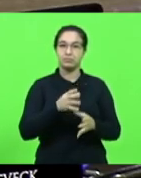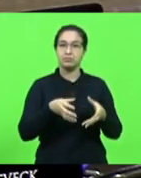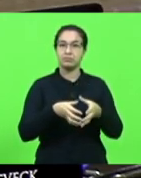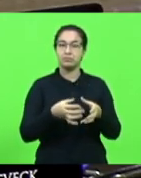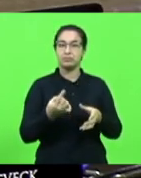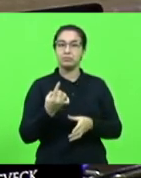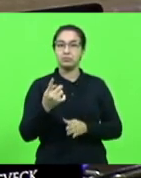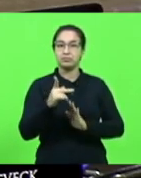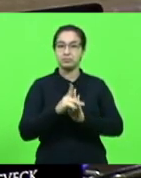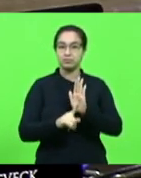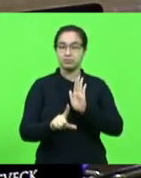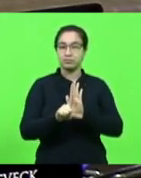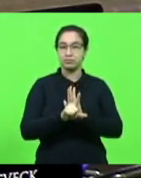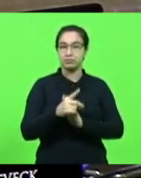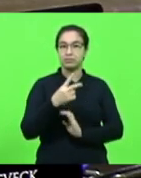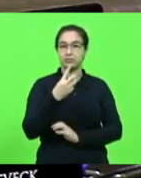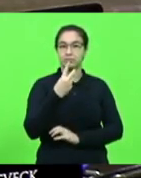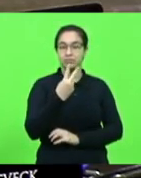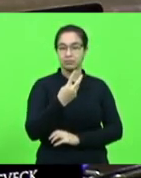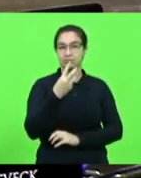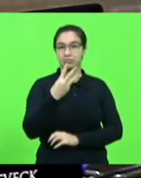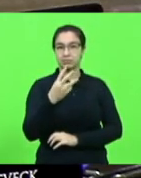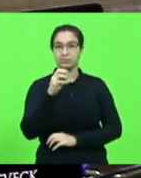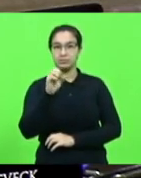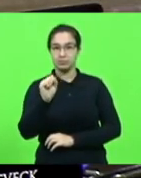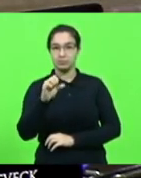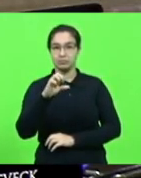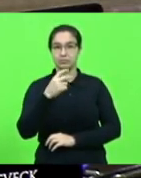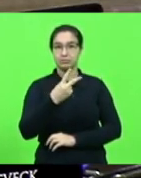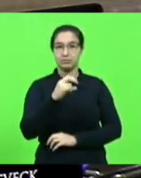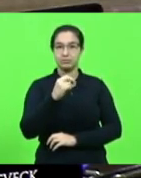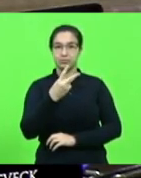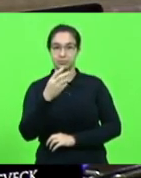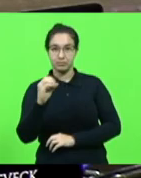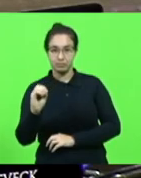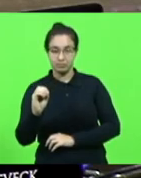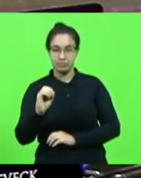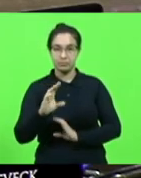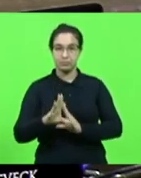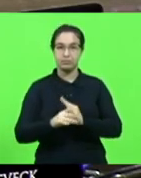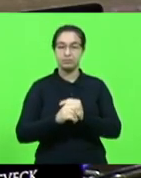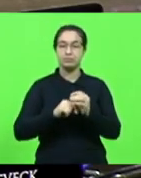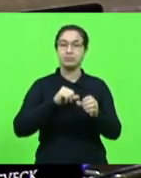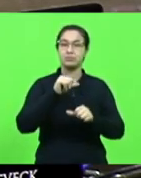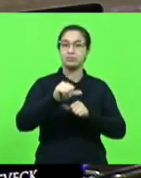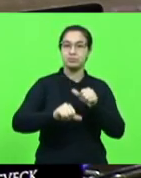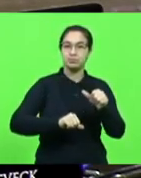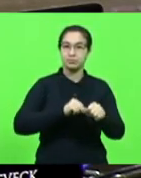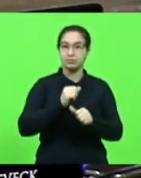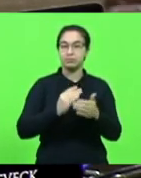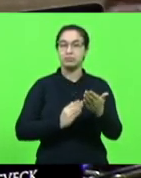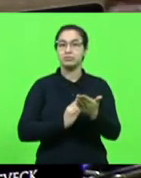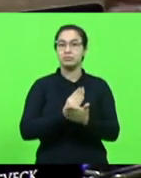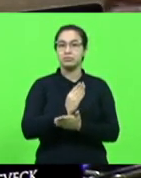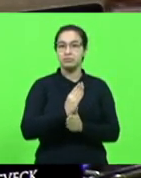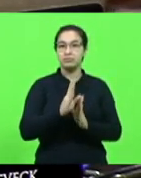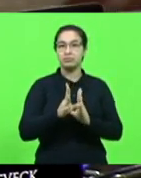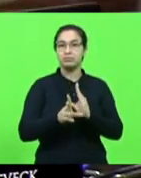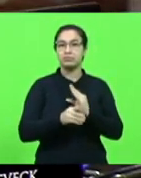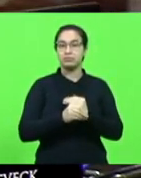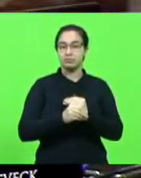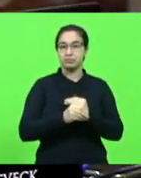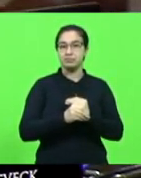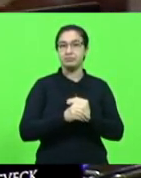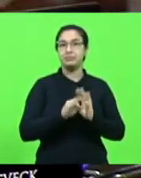de lei 238/2020, com emenda modificativa, bem como foram aprovadas as emendas